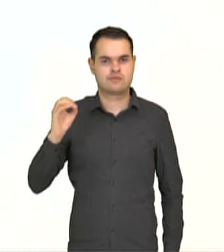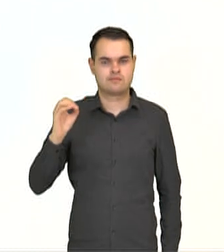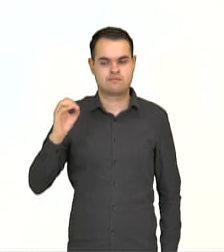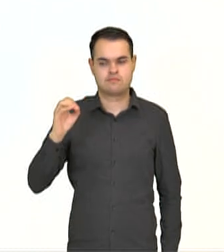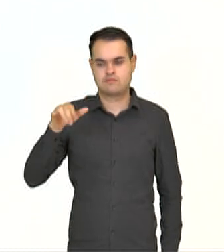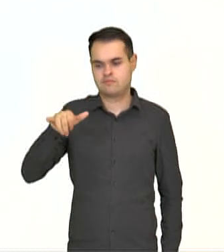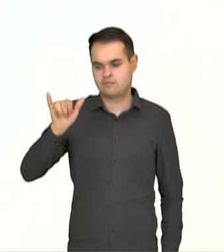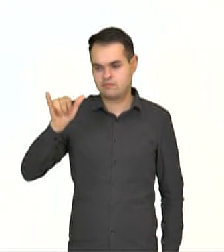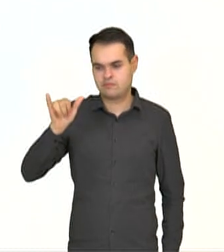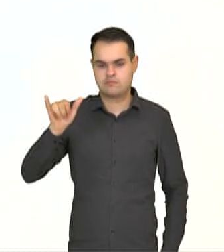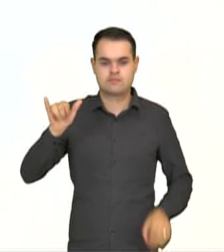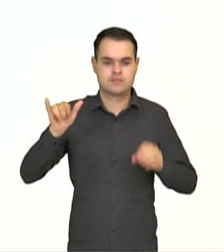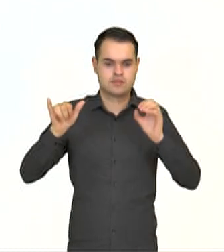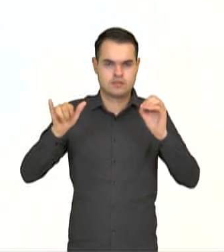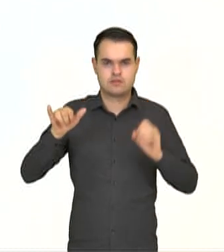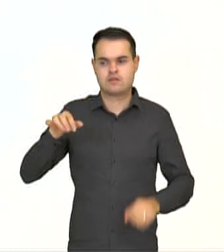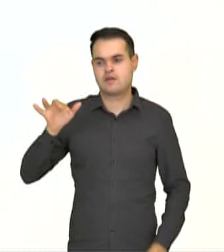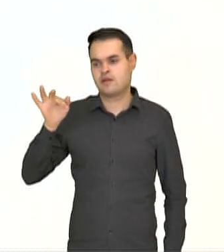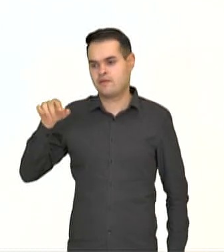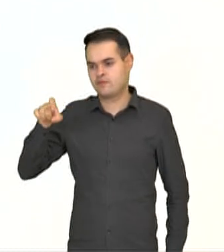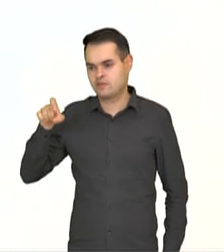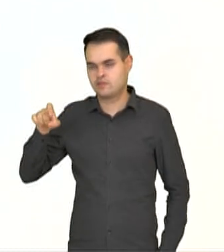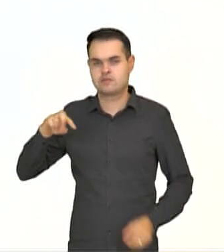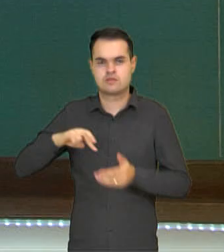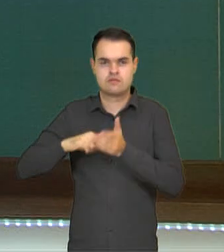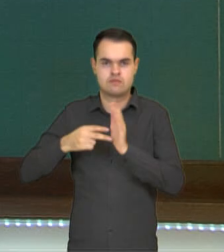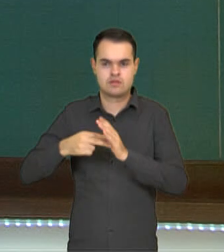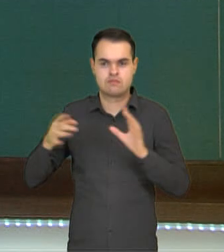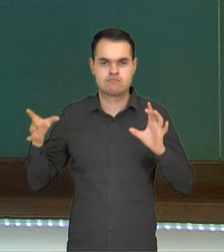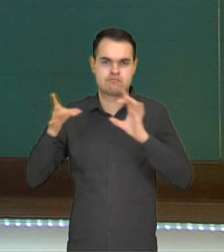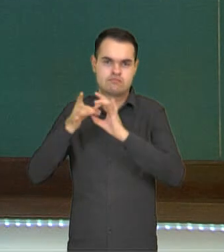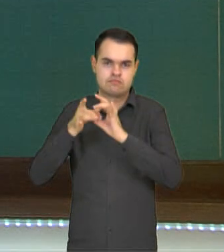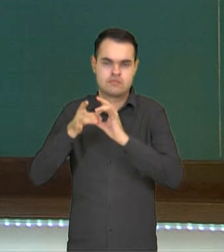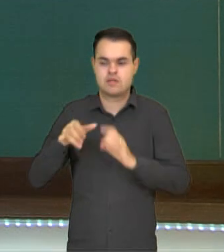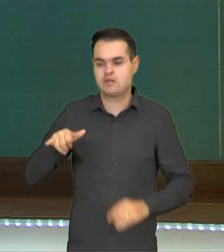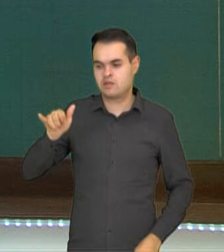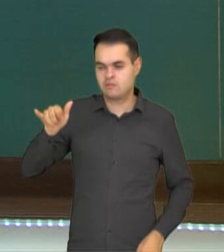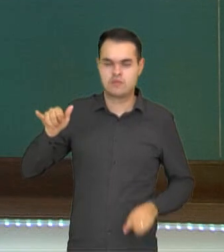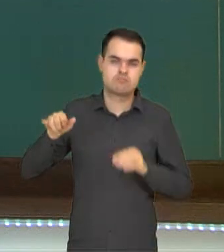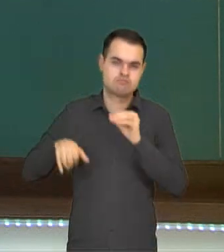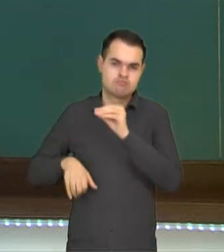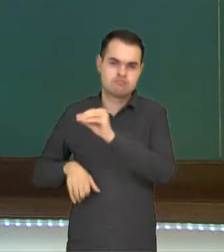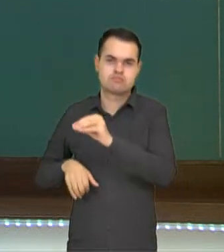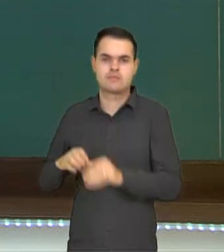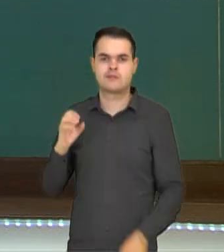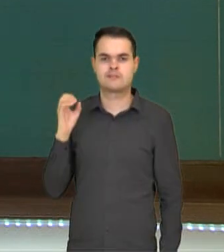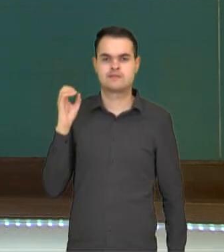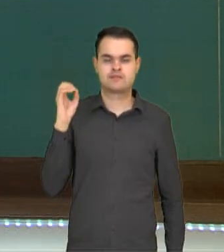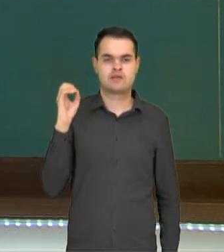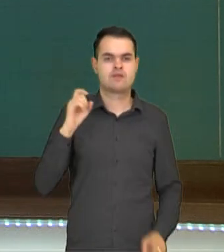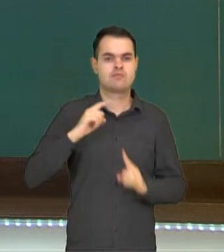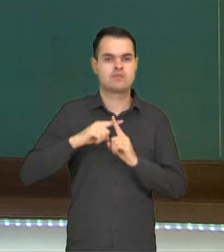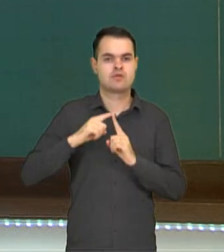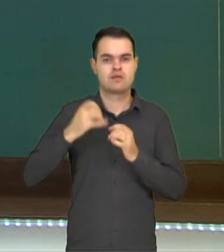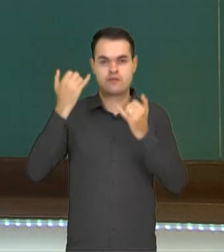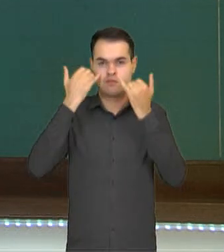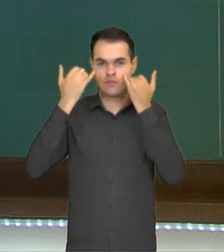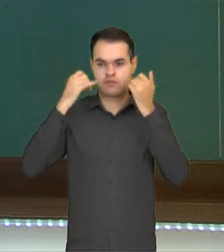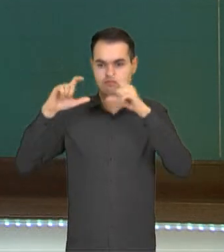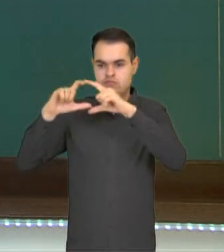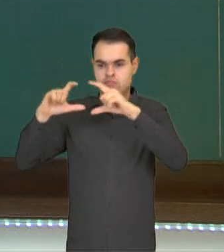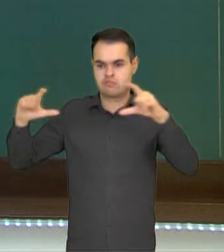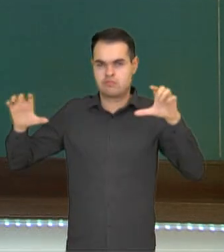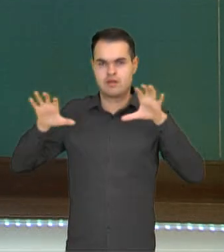gente fala y, f de x, tá bom? Então, nós vamos colocar aqui, nesse caso, y, porque na nossa lei de formação está